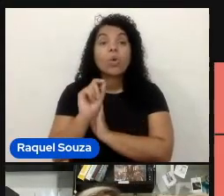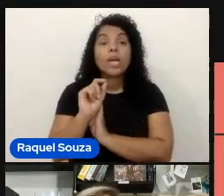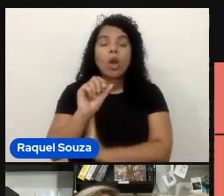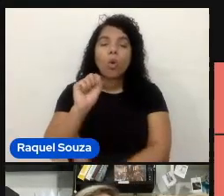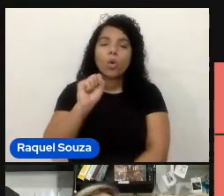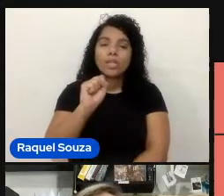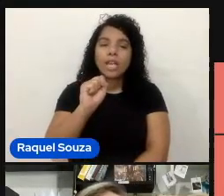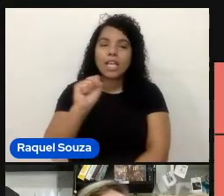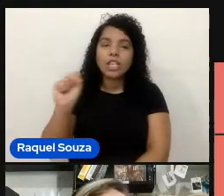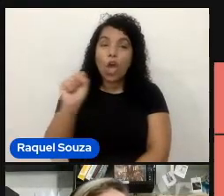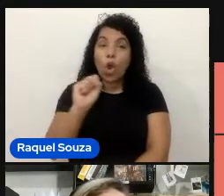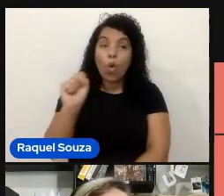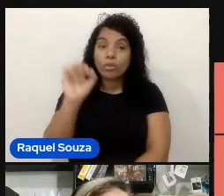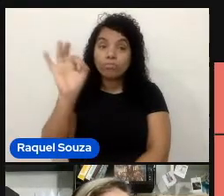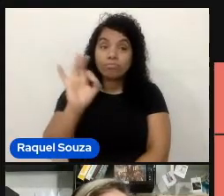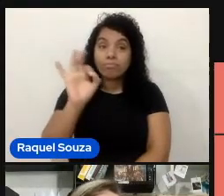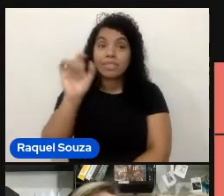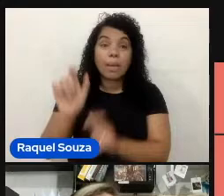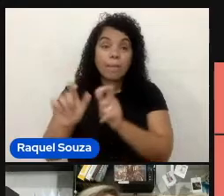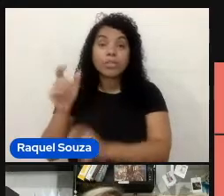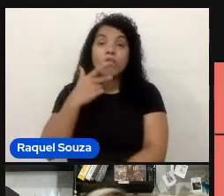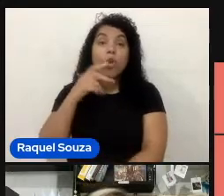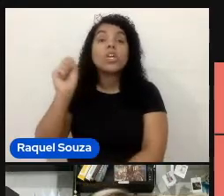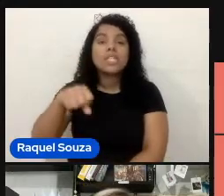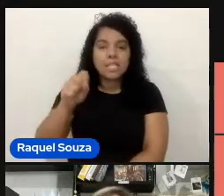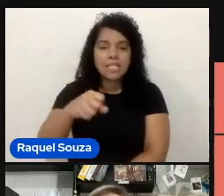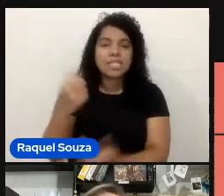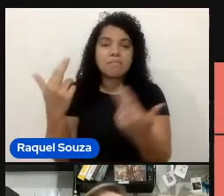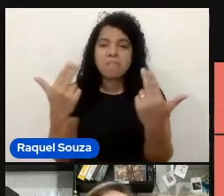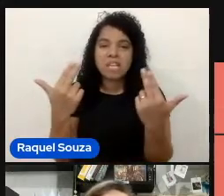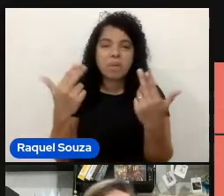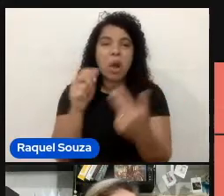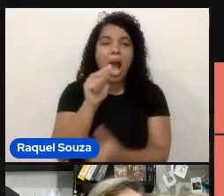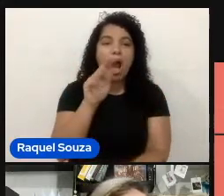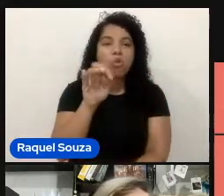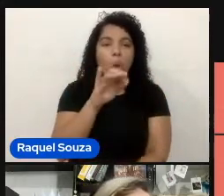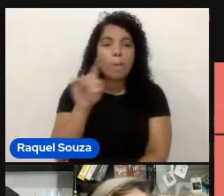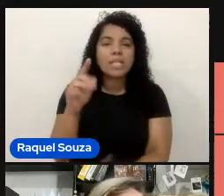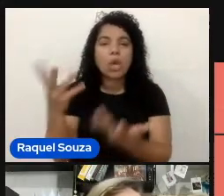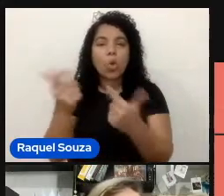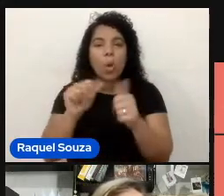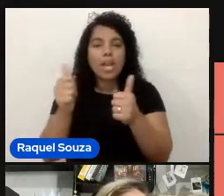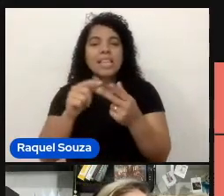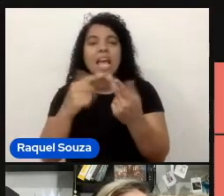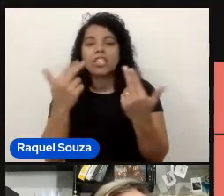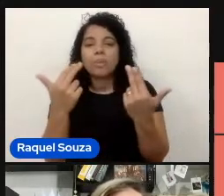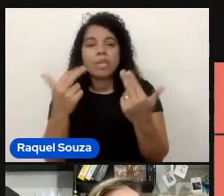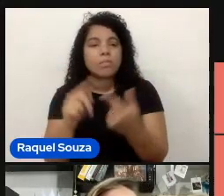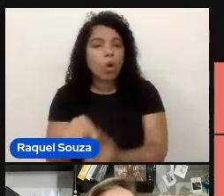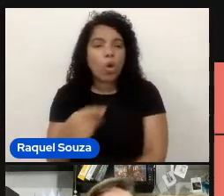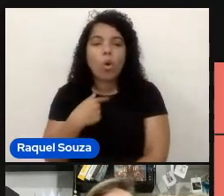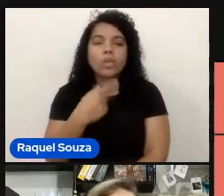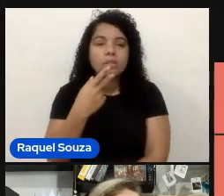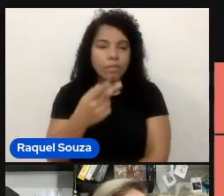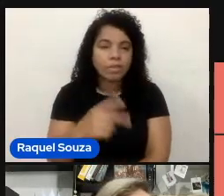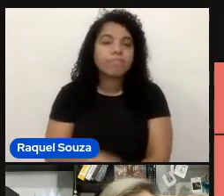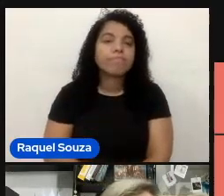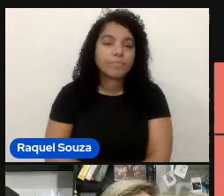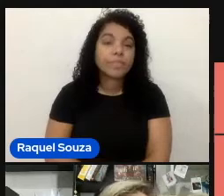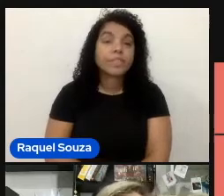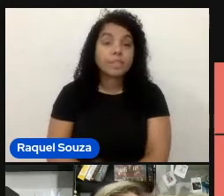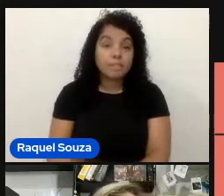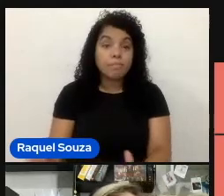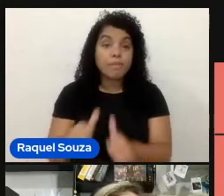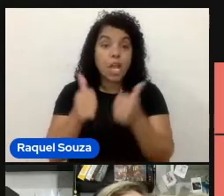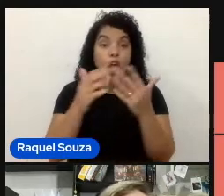88% das pessoas disseram que sim. Nós temos 98 votos até agora que automatizar melhora o processo de